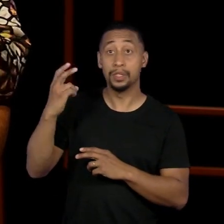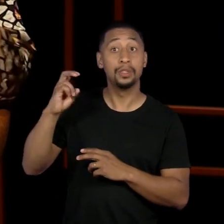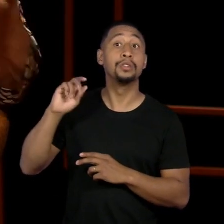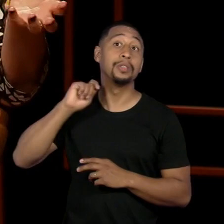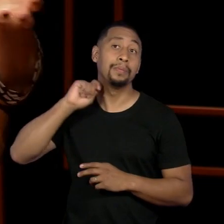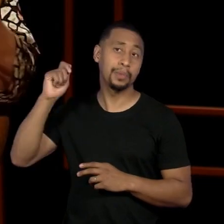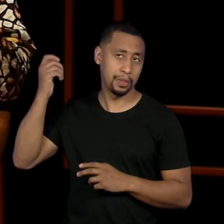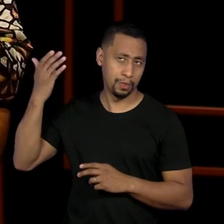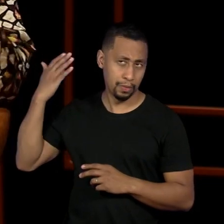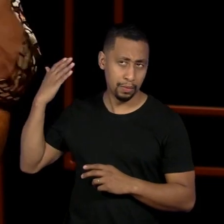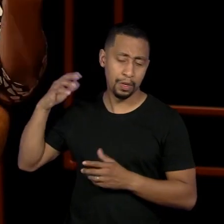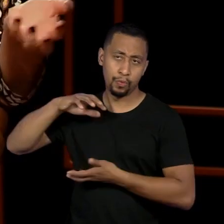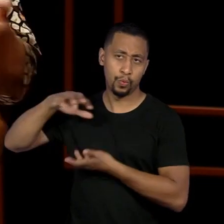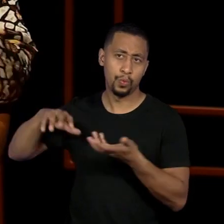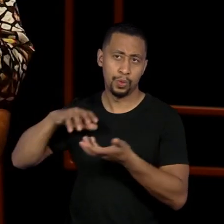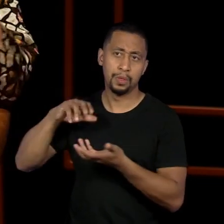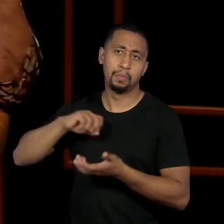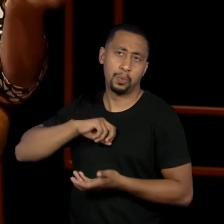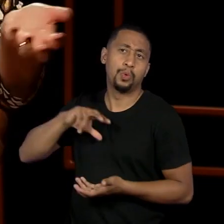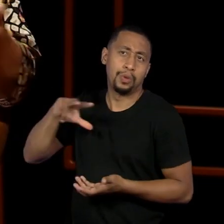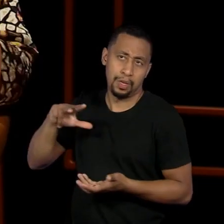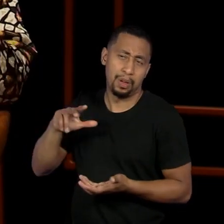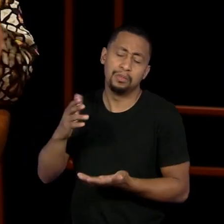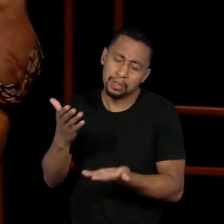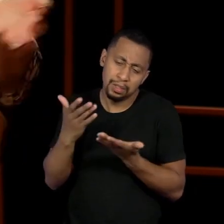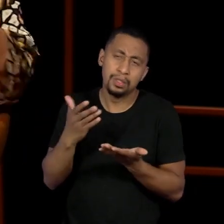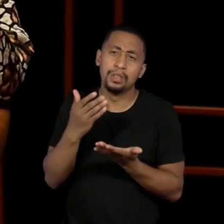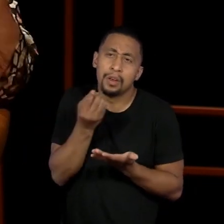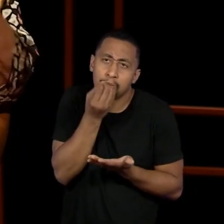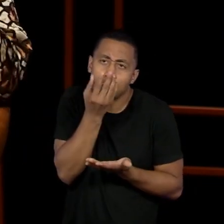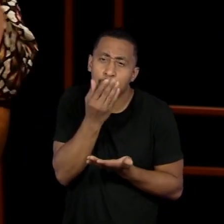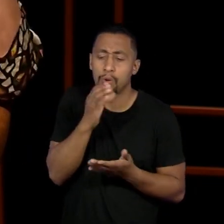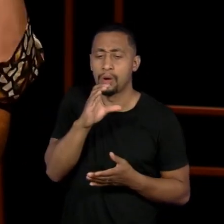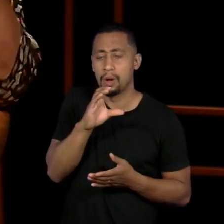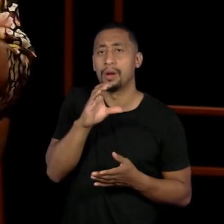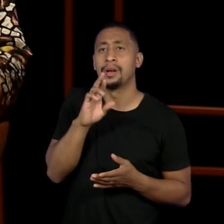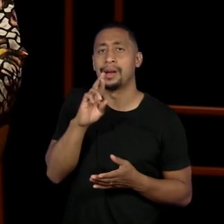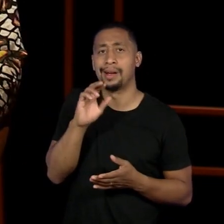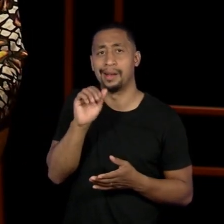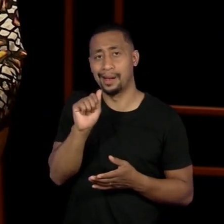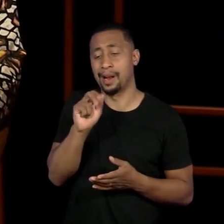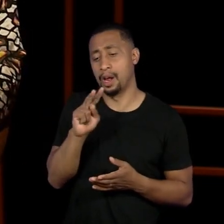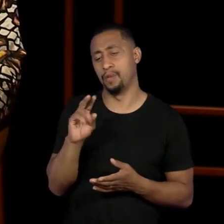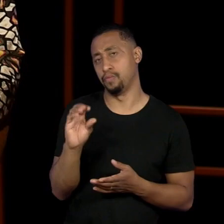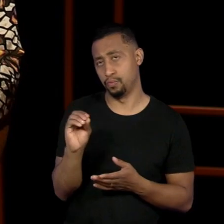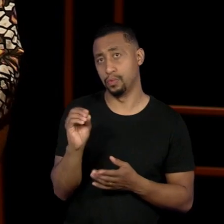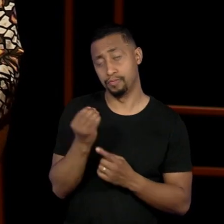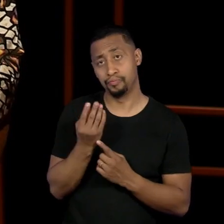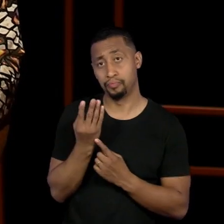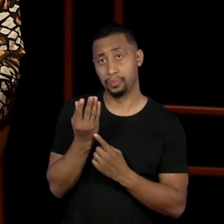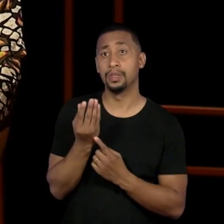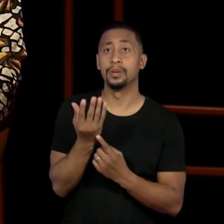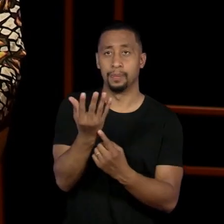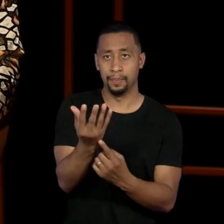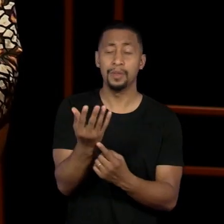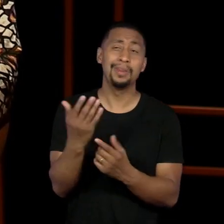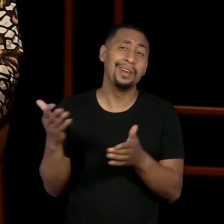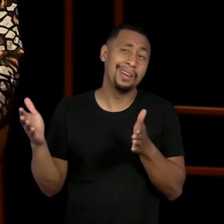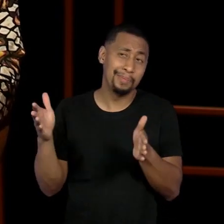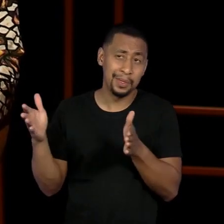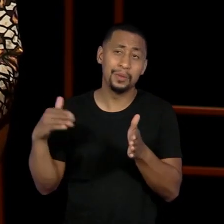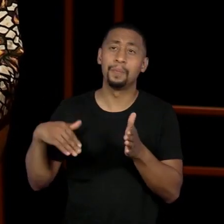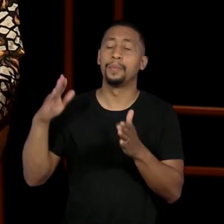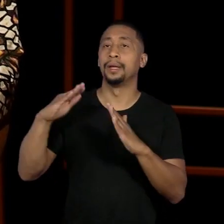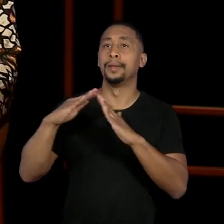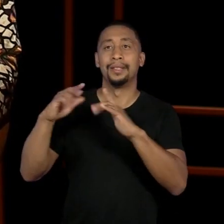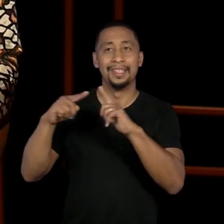perseguido, aliás, como todos os intelectuais, vão sempre muito perseguidos pela Igreja, por tudo. Então, naquela época, né, era mais a Igreja mesmo, era aquela coisa da